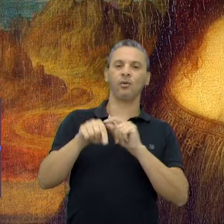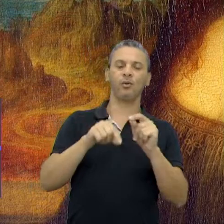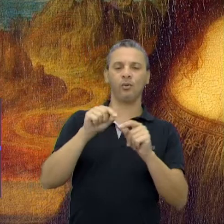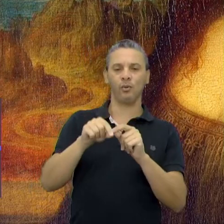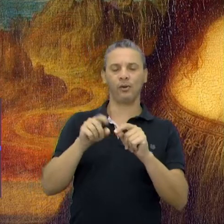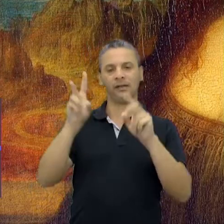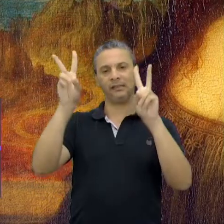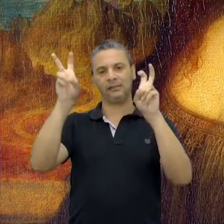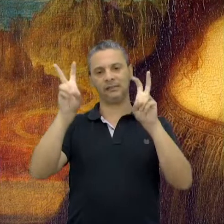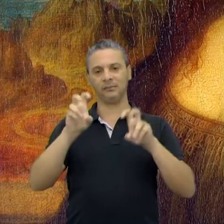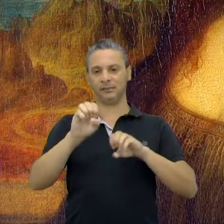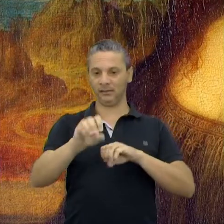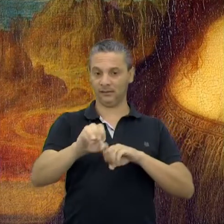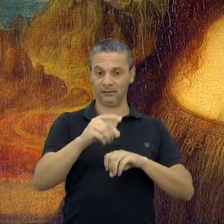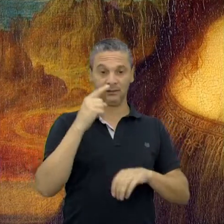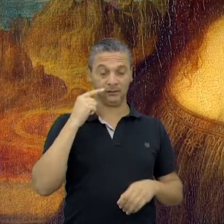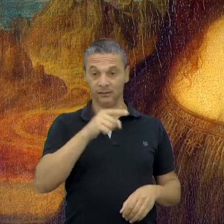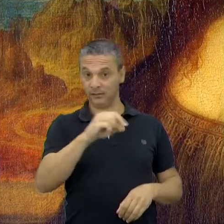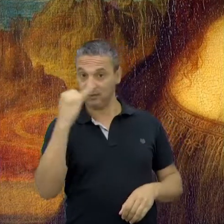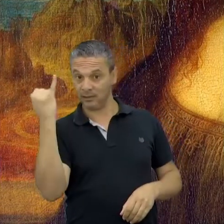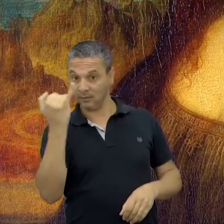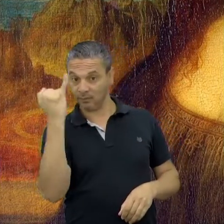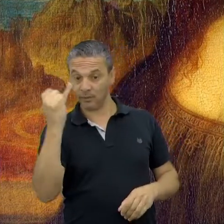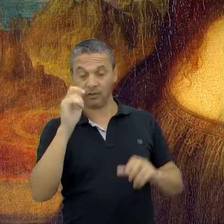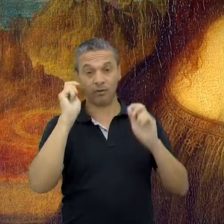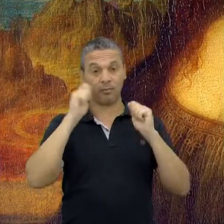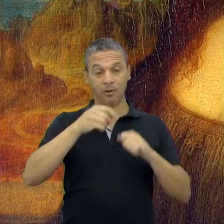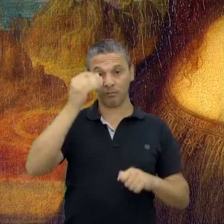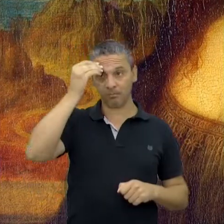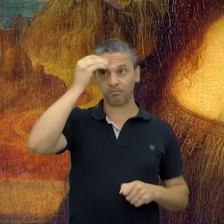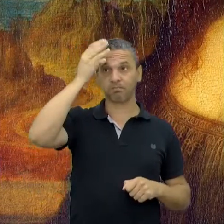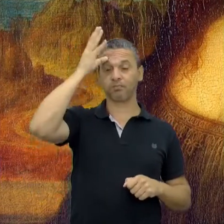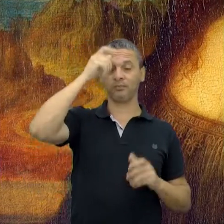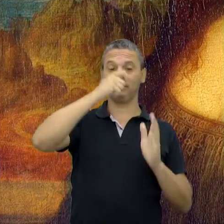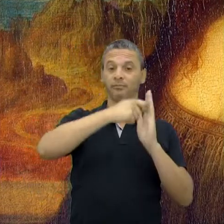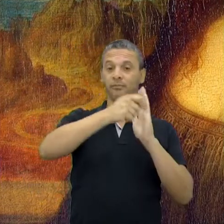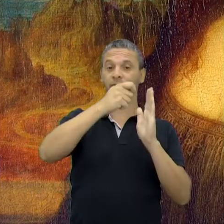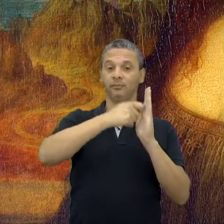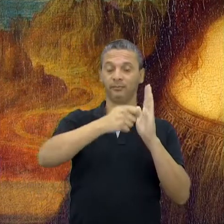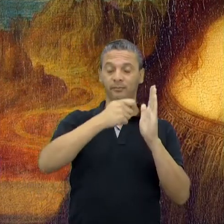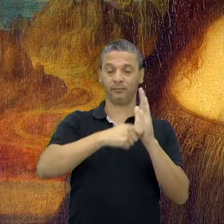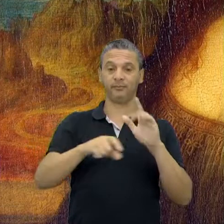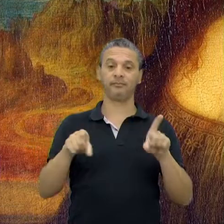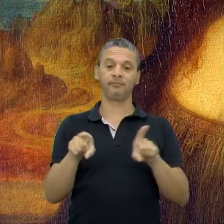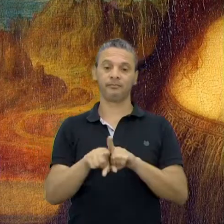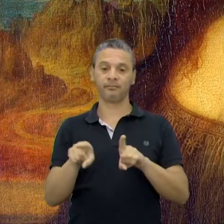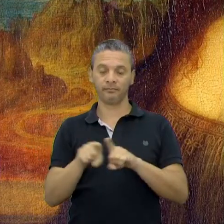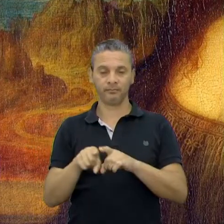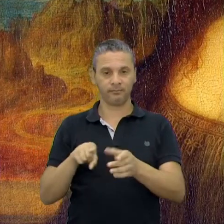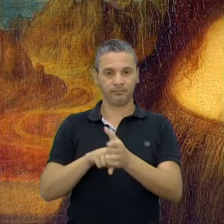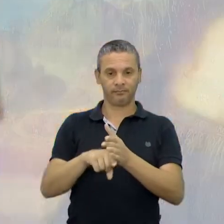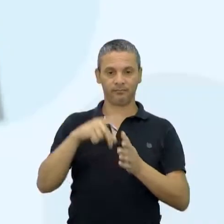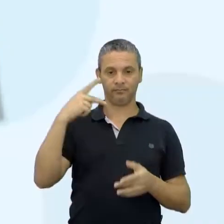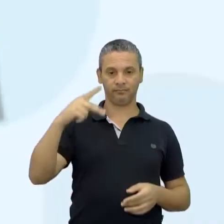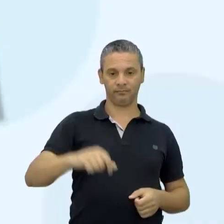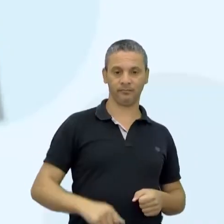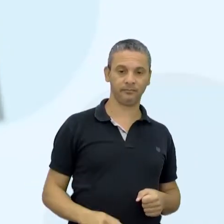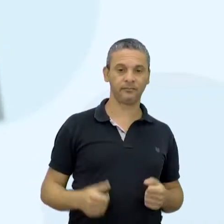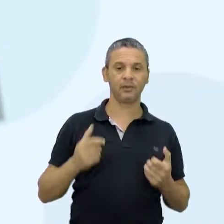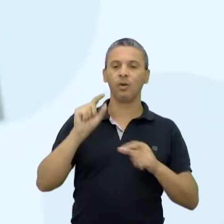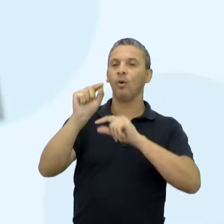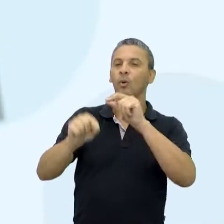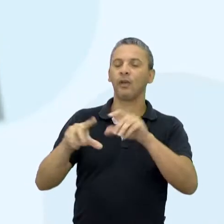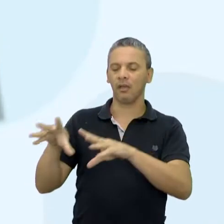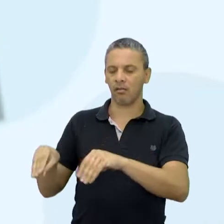nosso tema da aula. É legal que vocês também podem ampliar, tá? Fazer nota, mas também ampliar dentro do processo de pesquisa de vocês. Então, o que